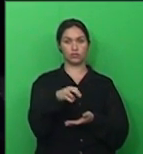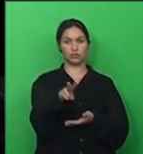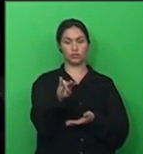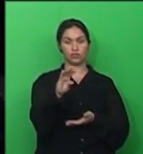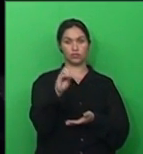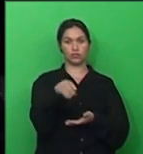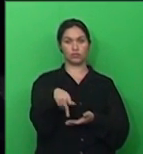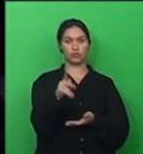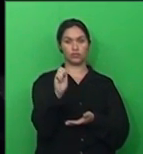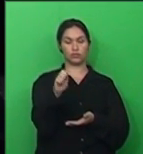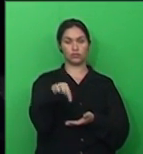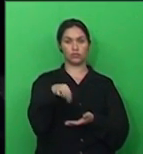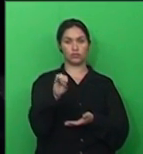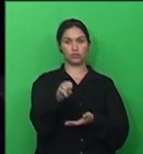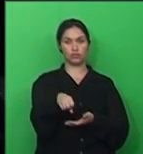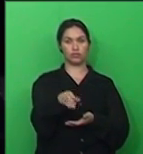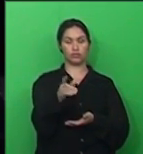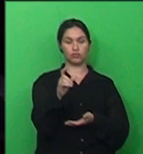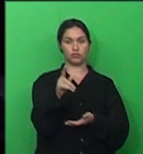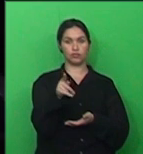Kaminski. Vossa Excelência dispõe de 5 minutos.